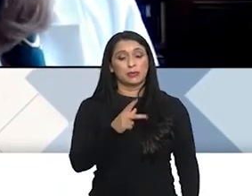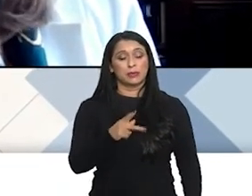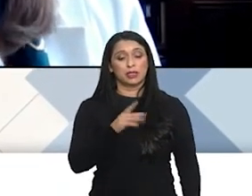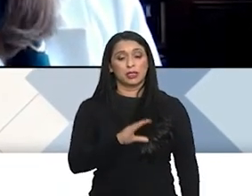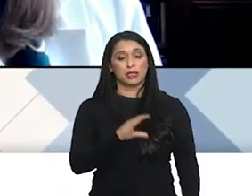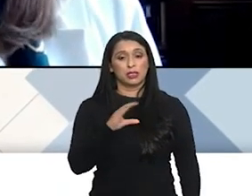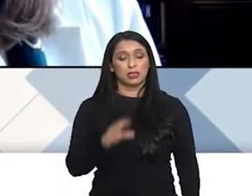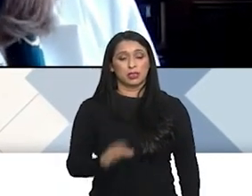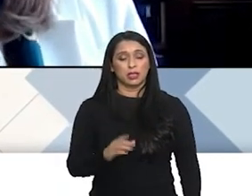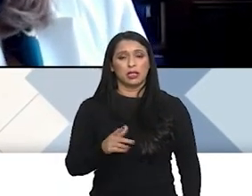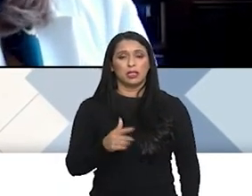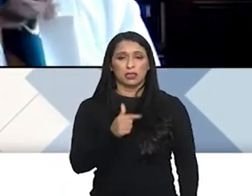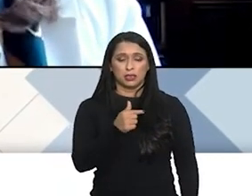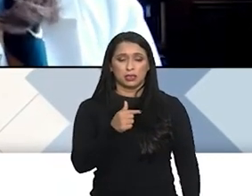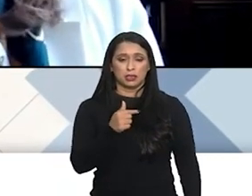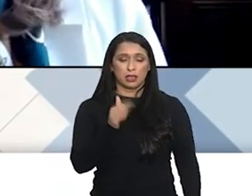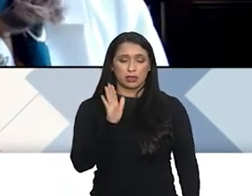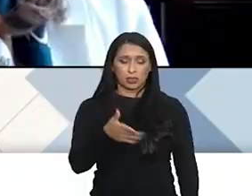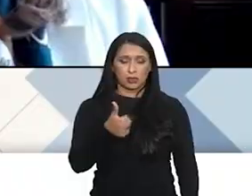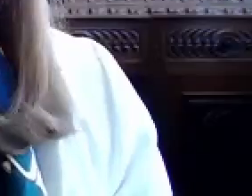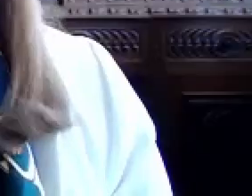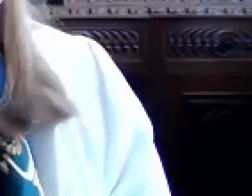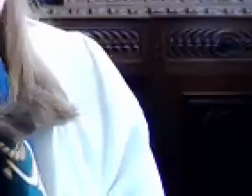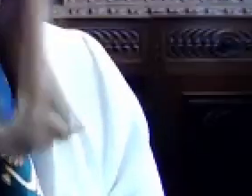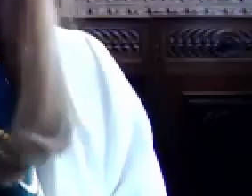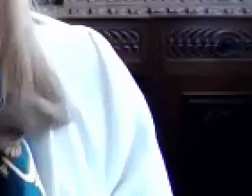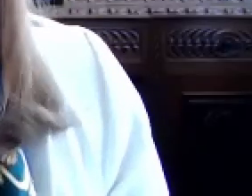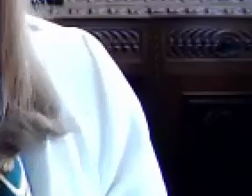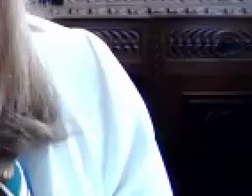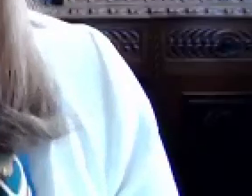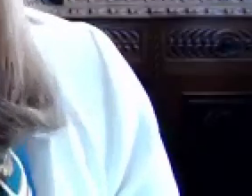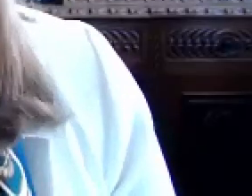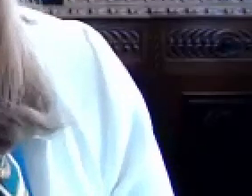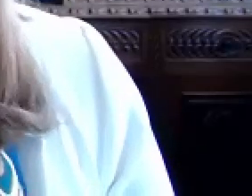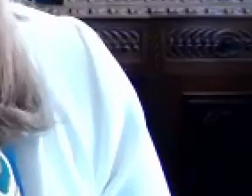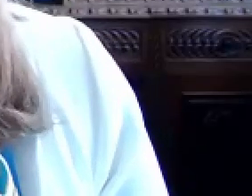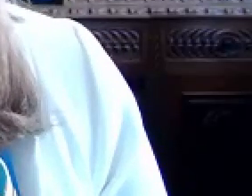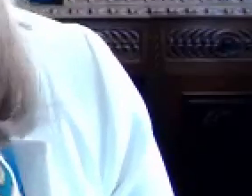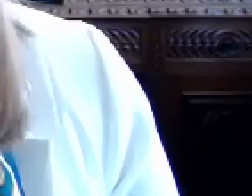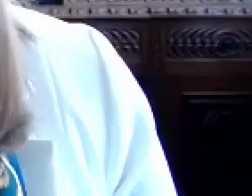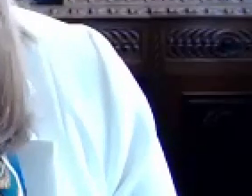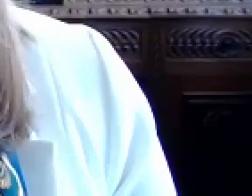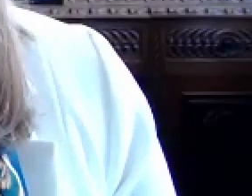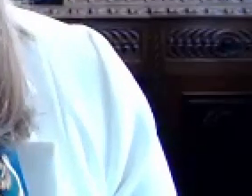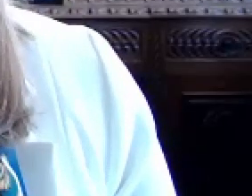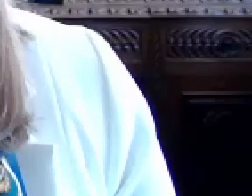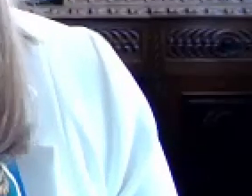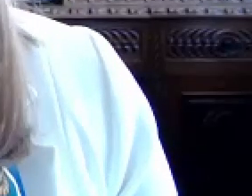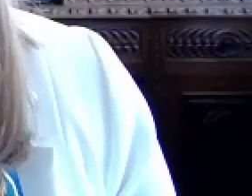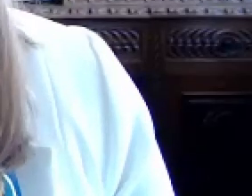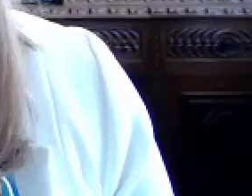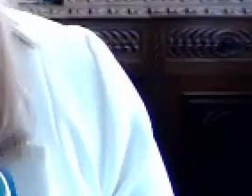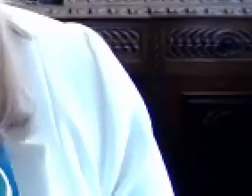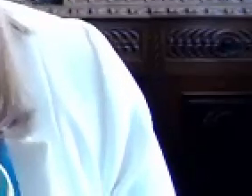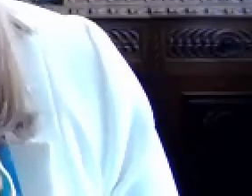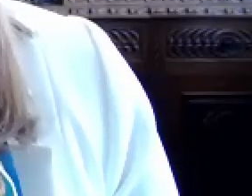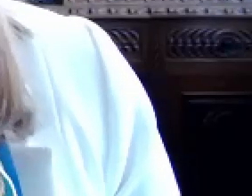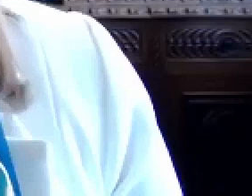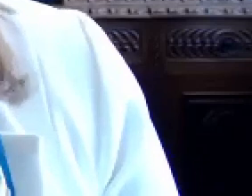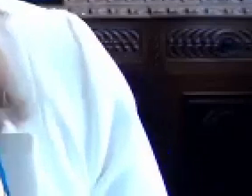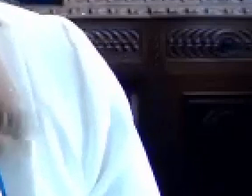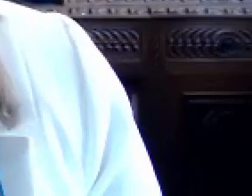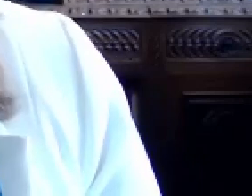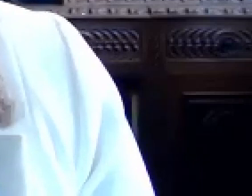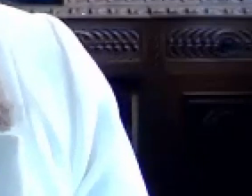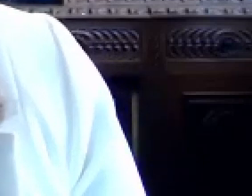a utilização do IRDR no STJ. Em 5 anos de vigência do novo CPC, no STJ, apenas